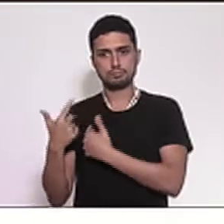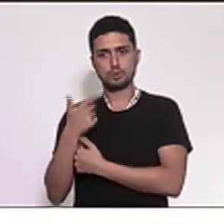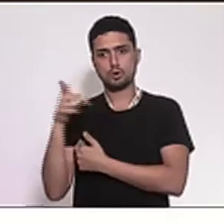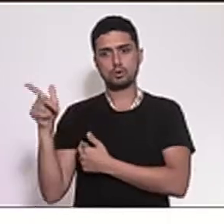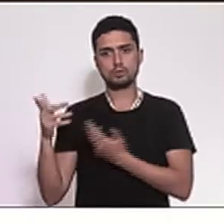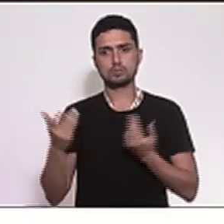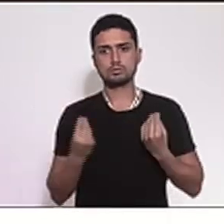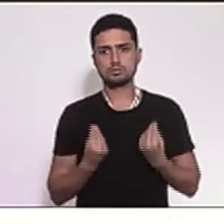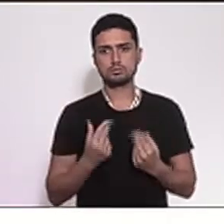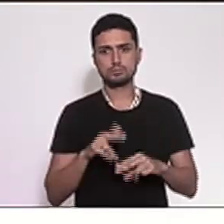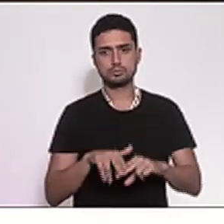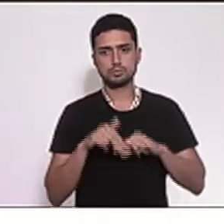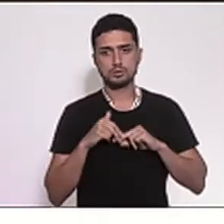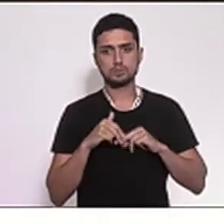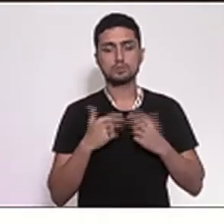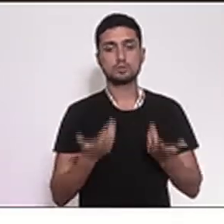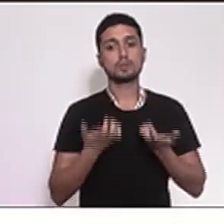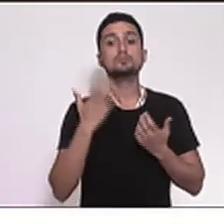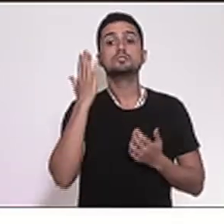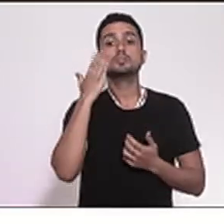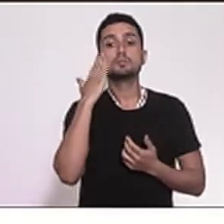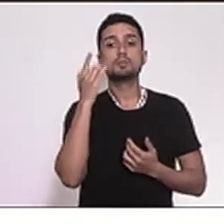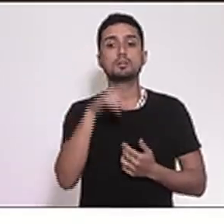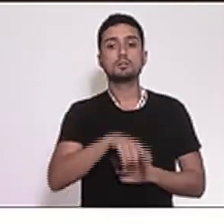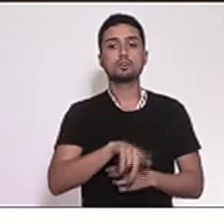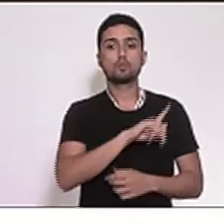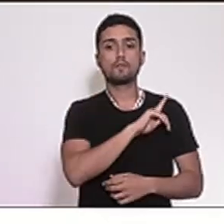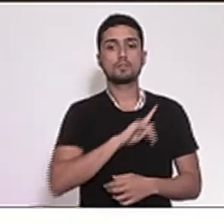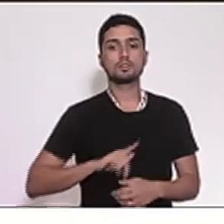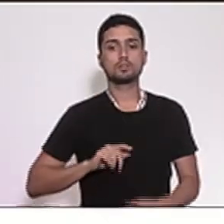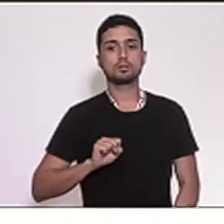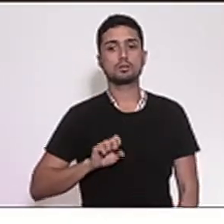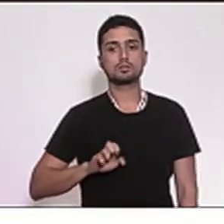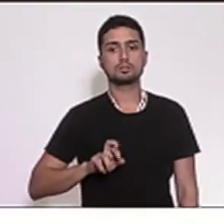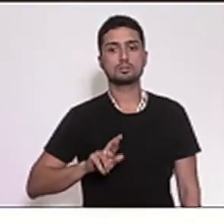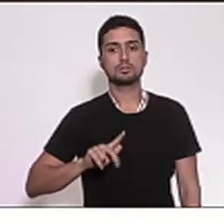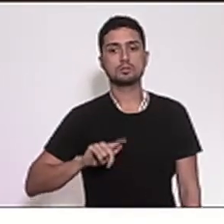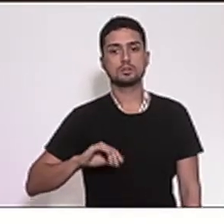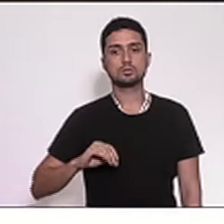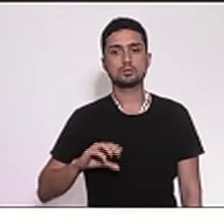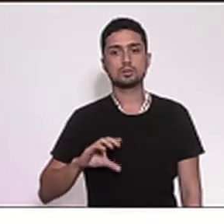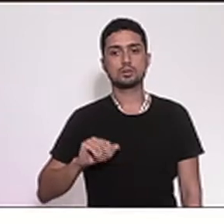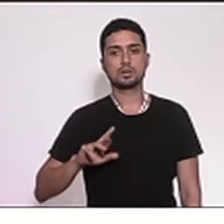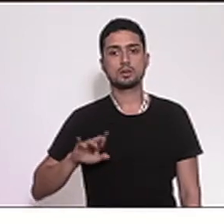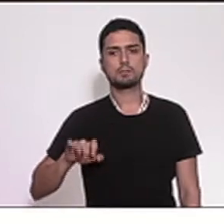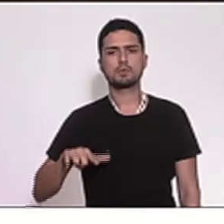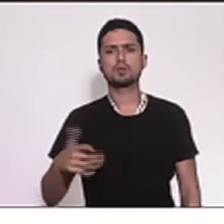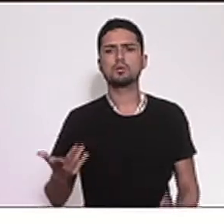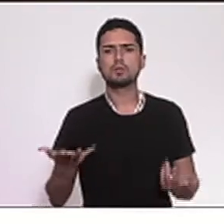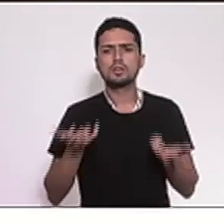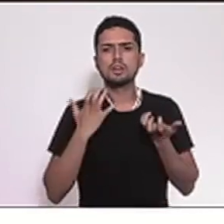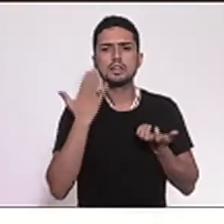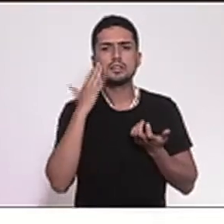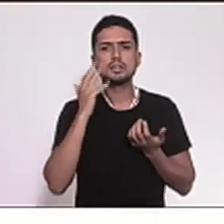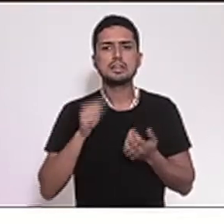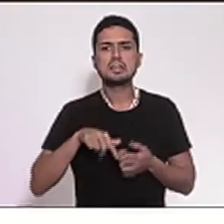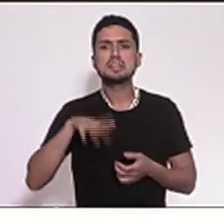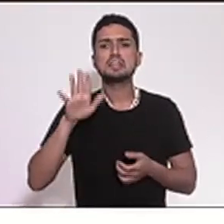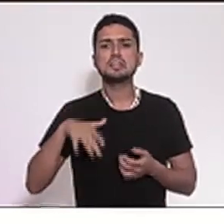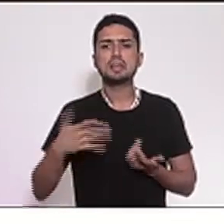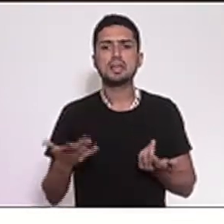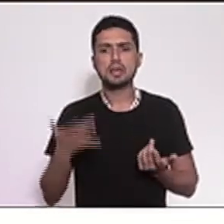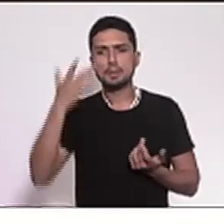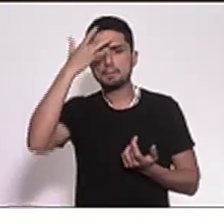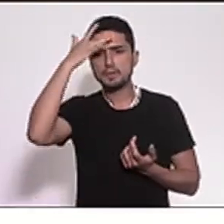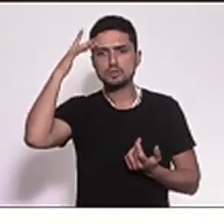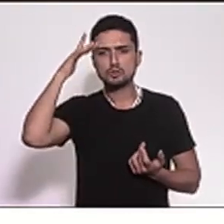Por isso, a gente quer ouvir o governador Sérgio Cabral. A gente quer entender quem foi o mentor